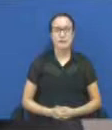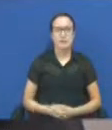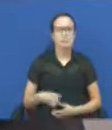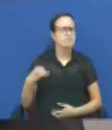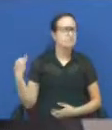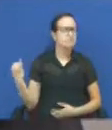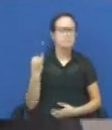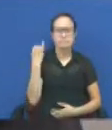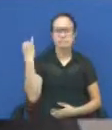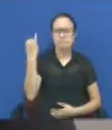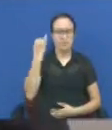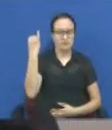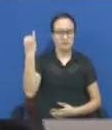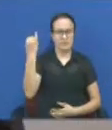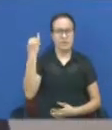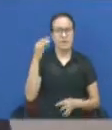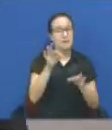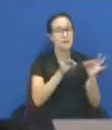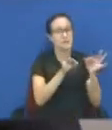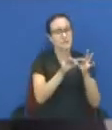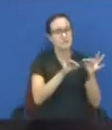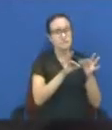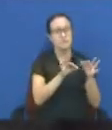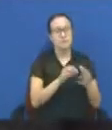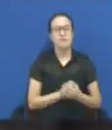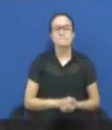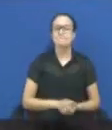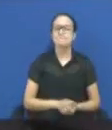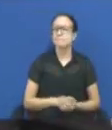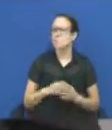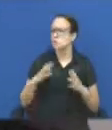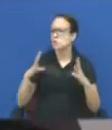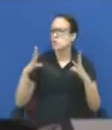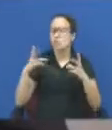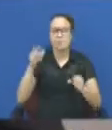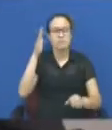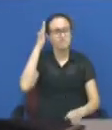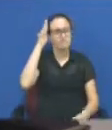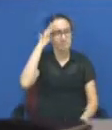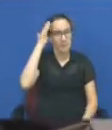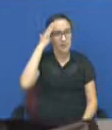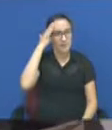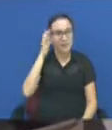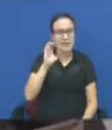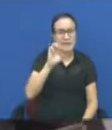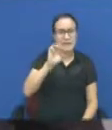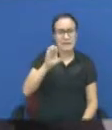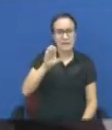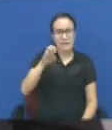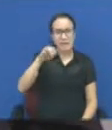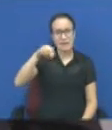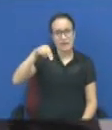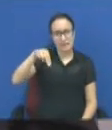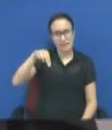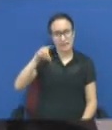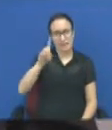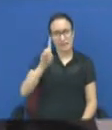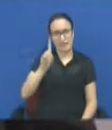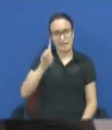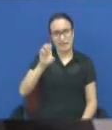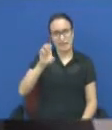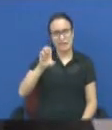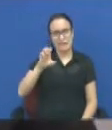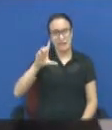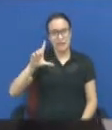Esse projeto, todo mundo sabe que a Endel está em fase de liquidação.